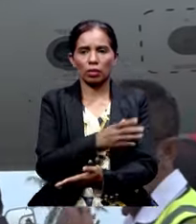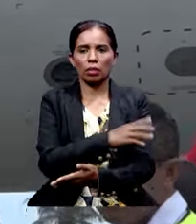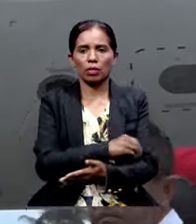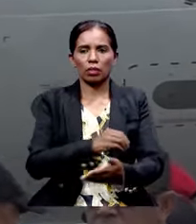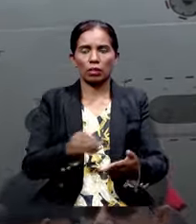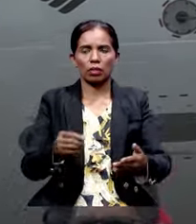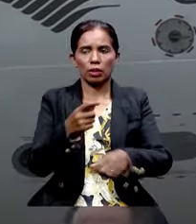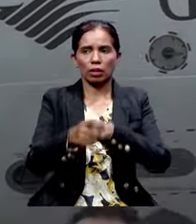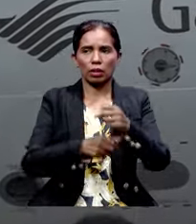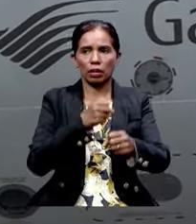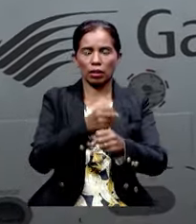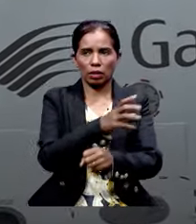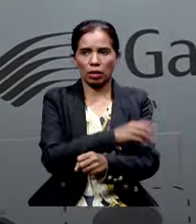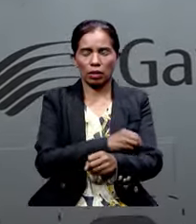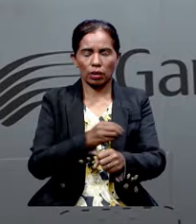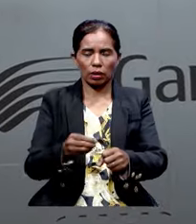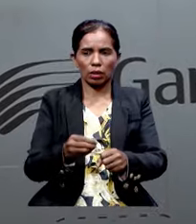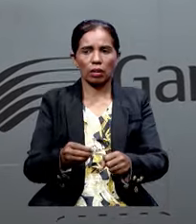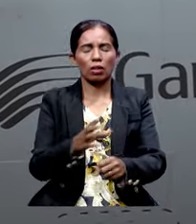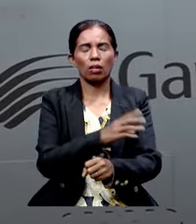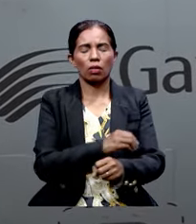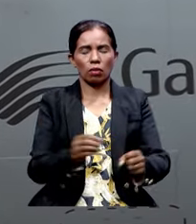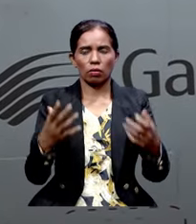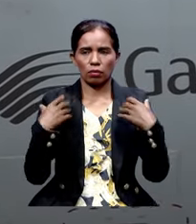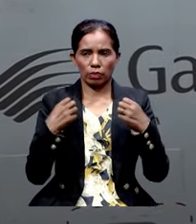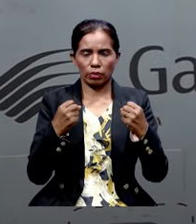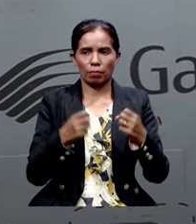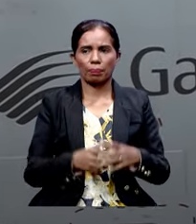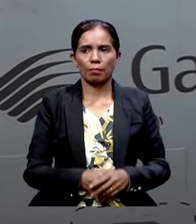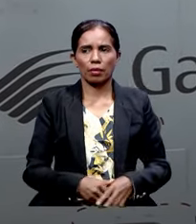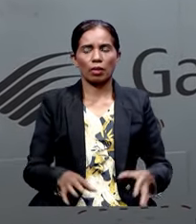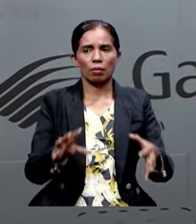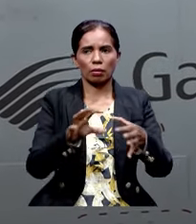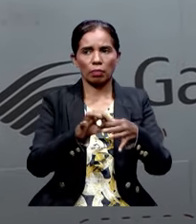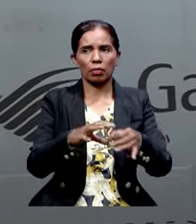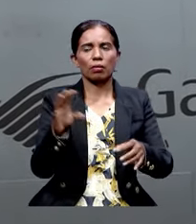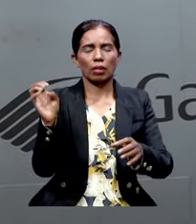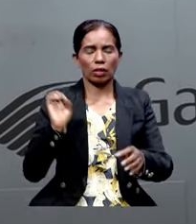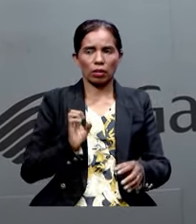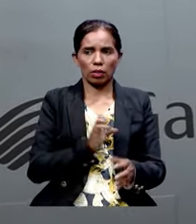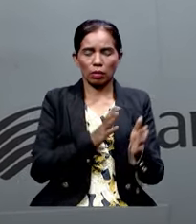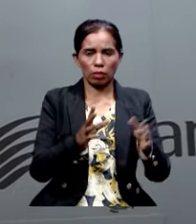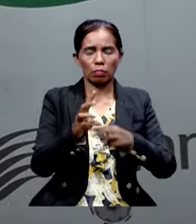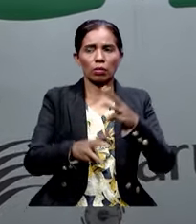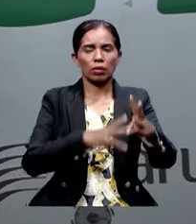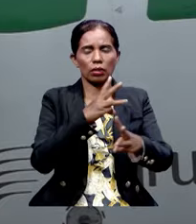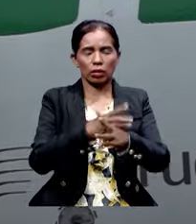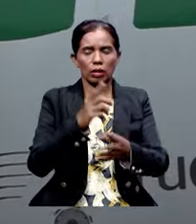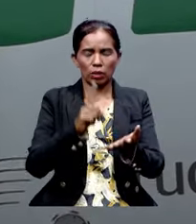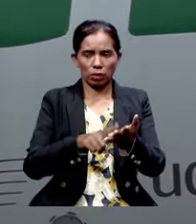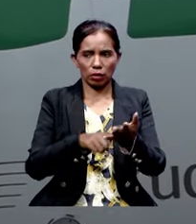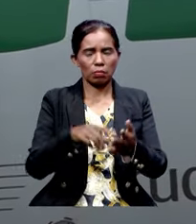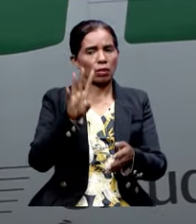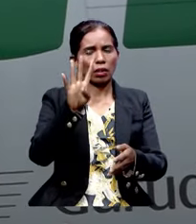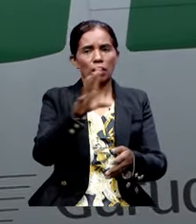longo prazo para climática natureza ou energia. Membro do Fórum Econômico Mundial halu discussão do assunto hatne, tamba